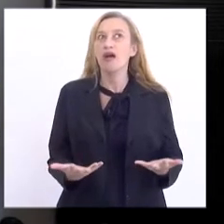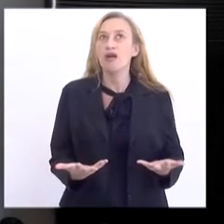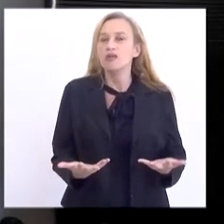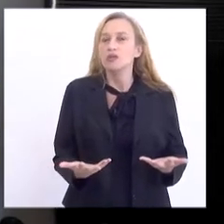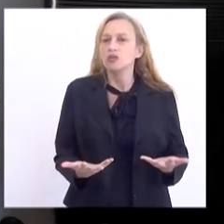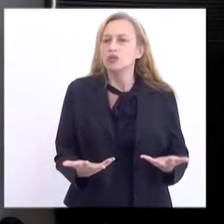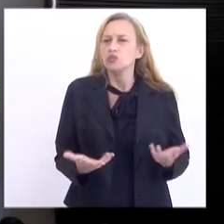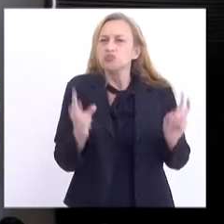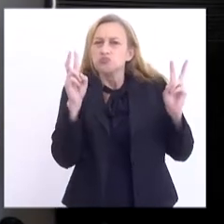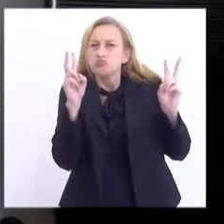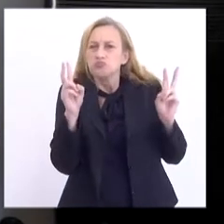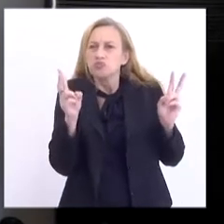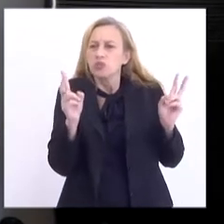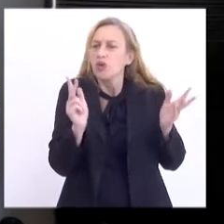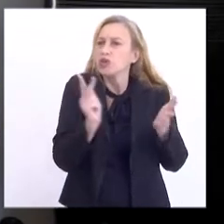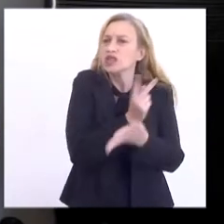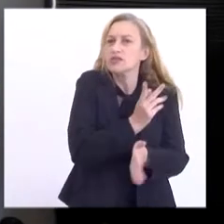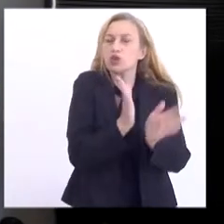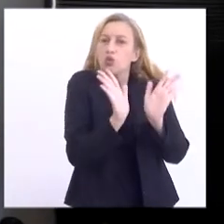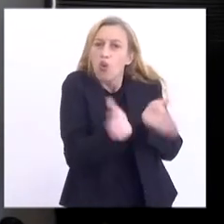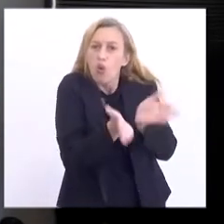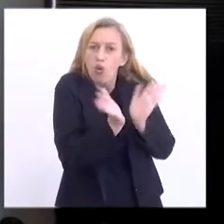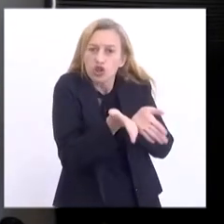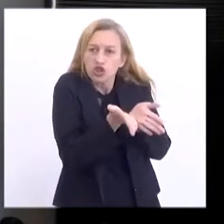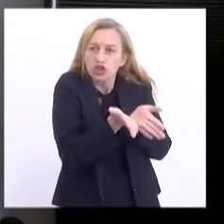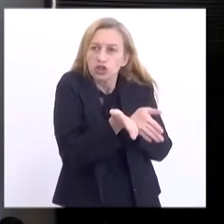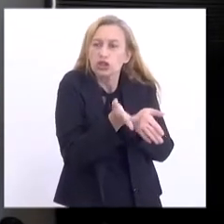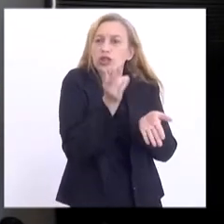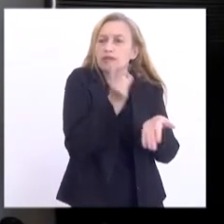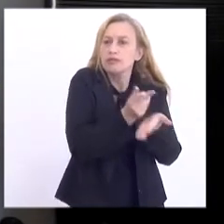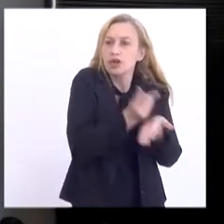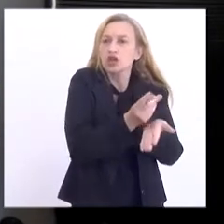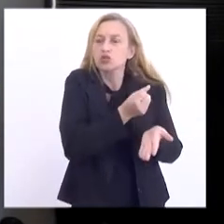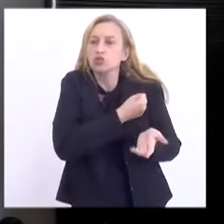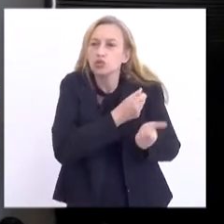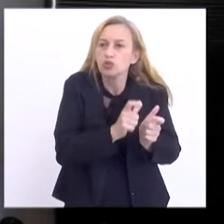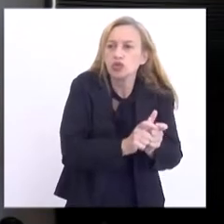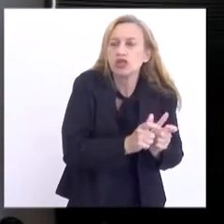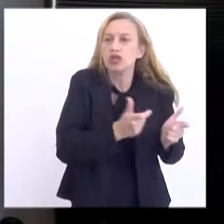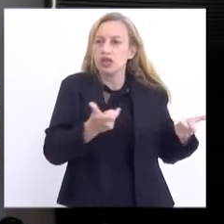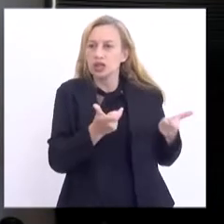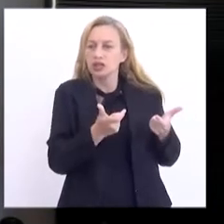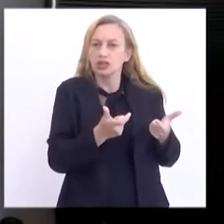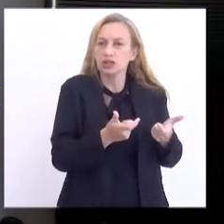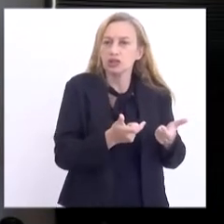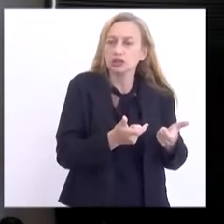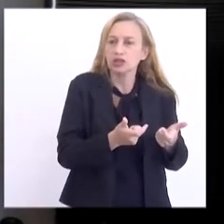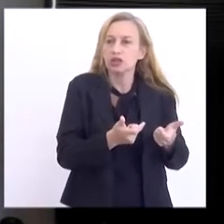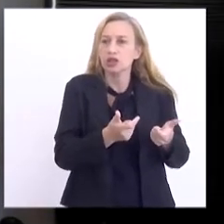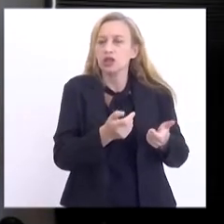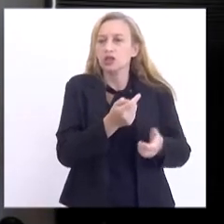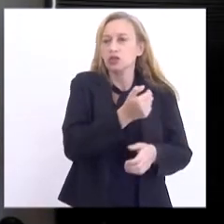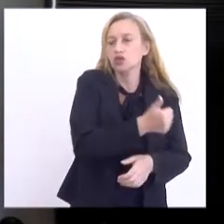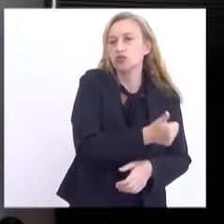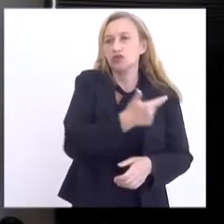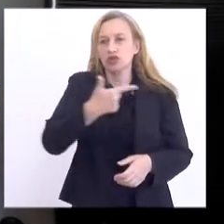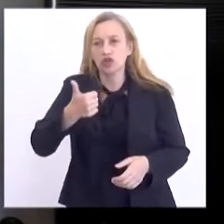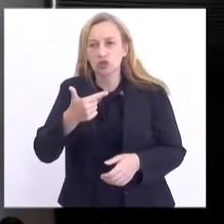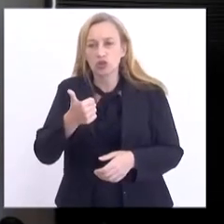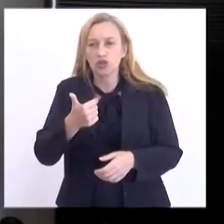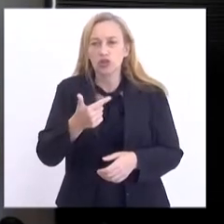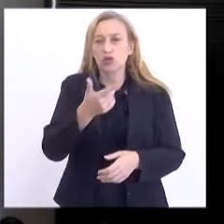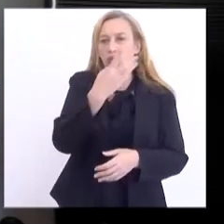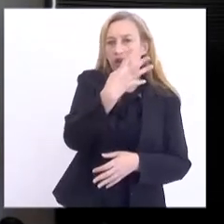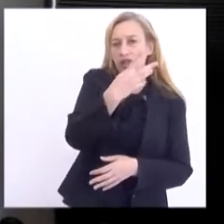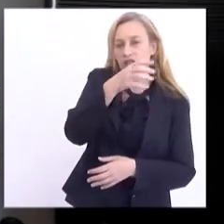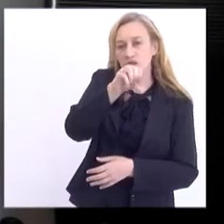uma situação hoje que apesar do aumento da dotação geral para 2022 em cerca de Quarenta e nove